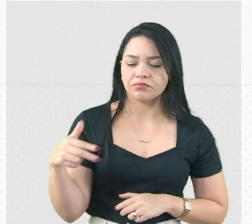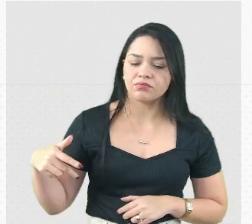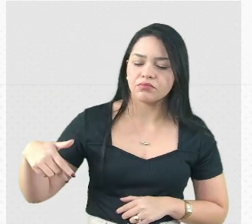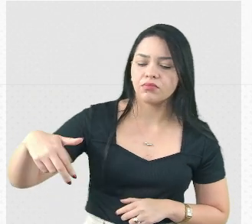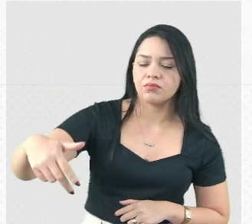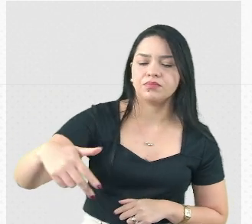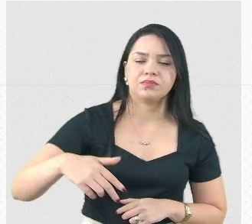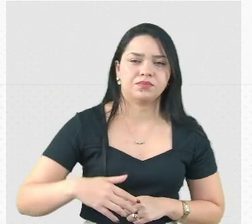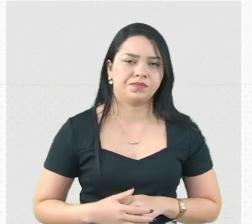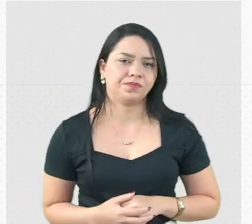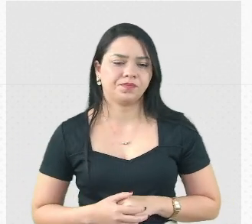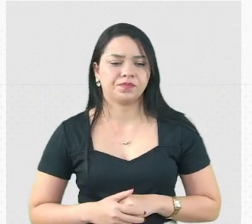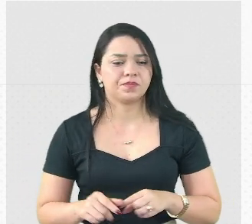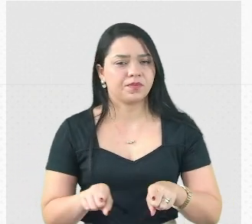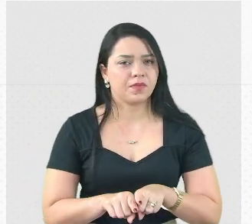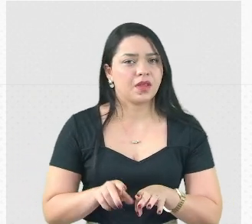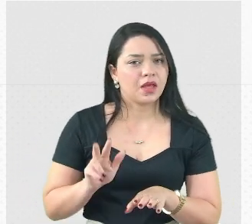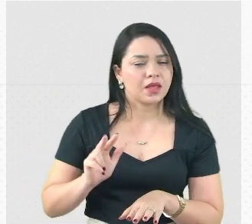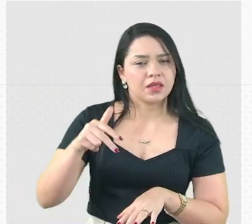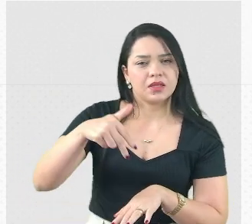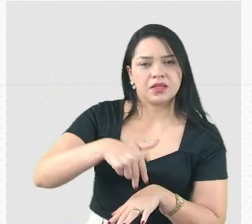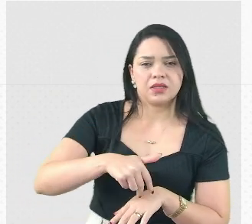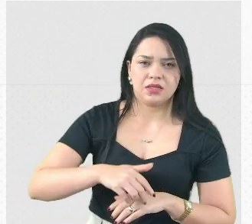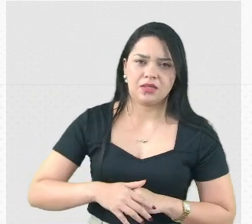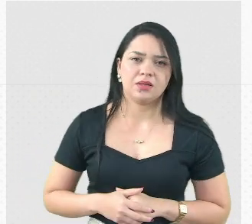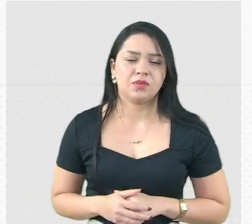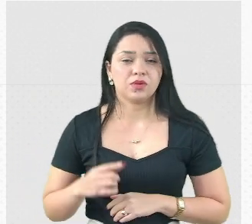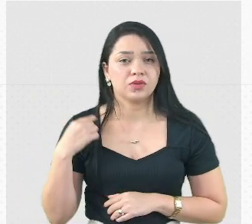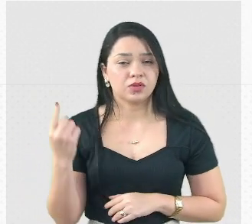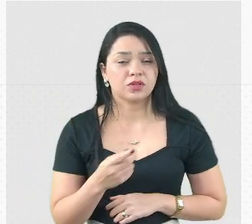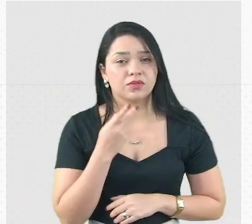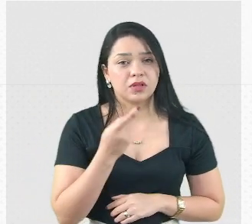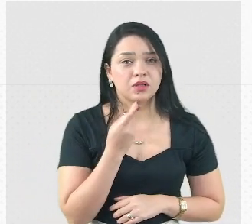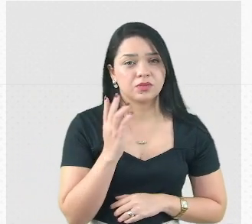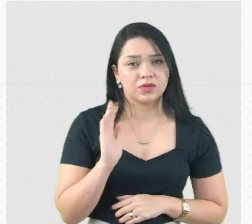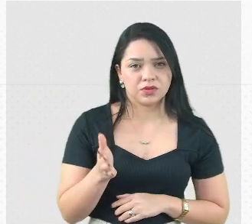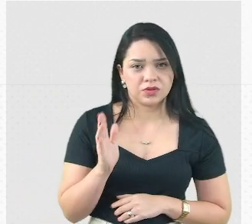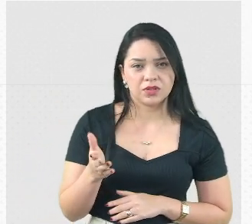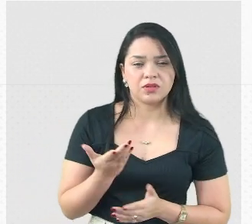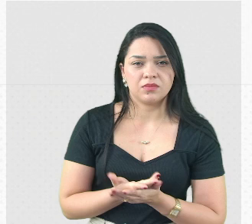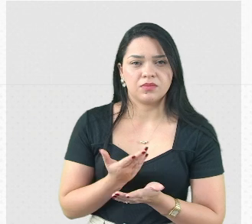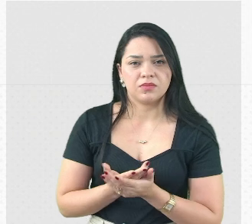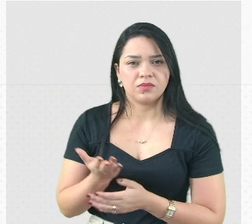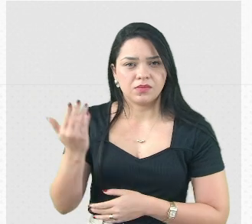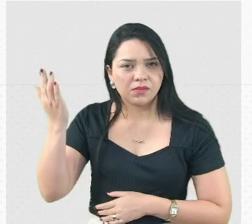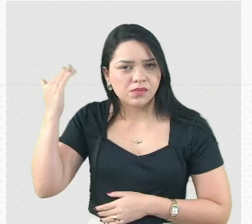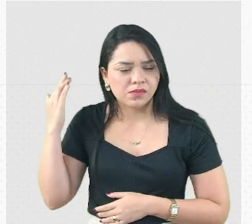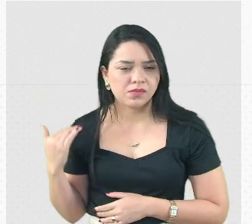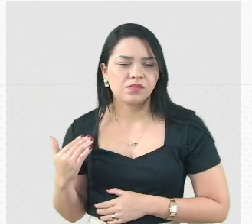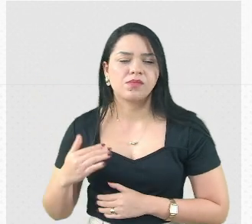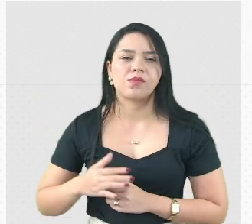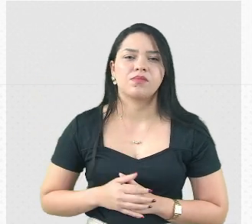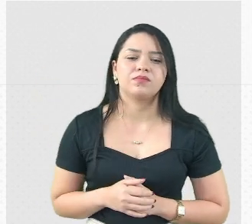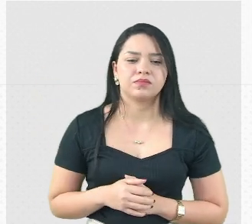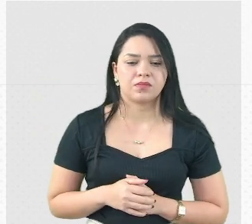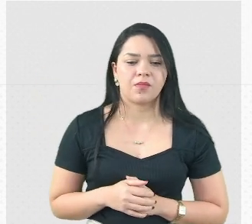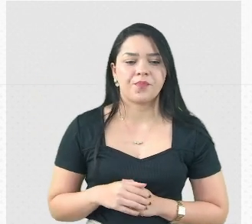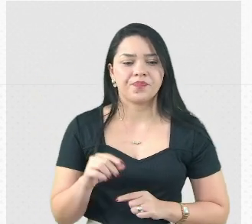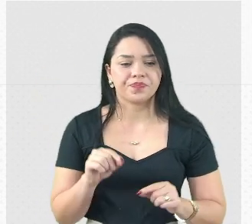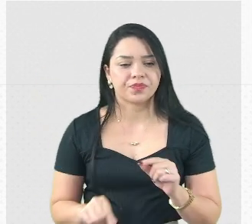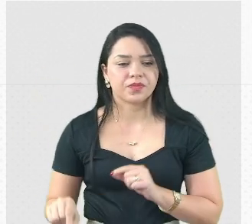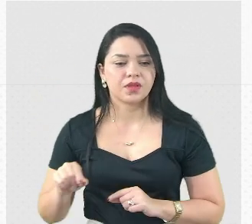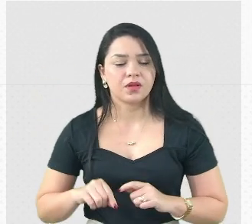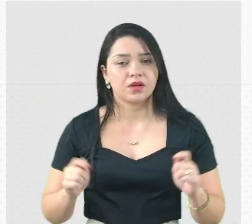coordenação motora, equilíbrio. Equilíbrio nós falamos ainda há pouco nas outras aulas de ginástica artística, que é uma